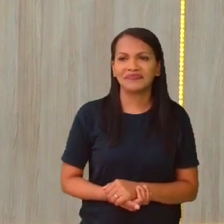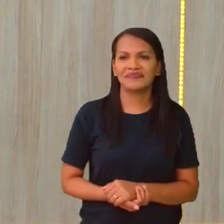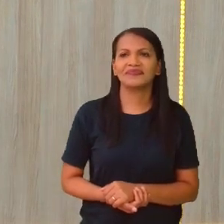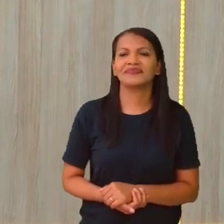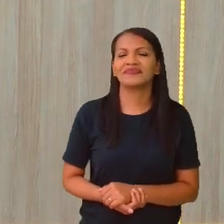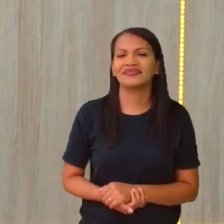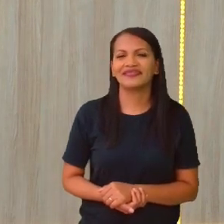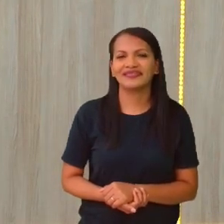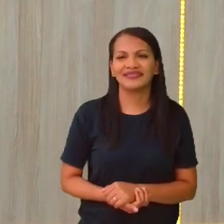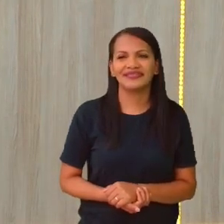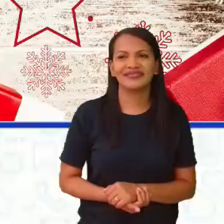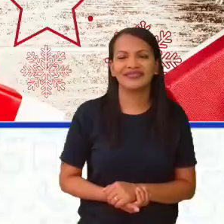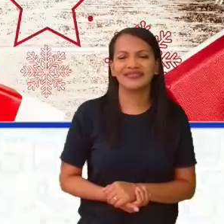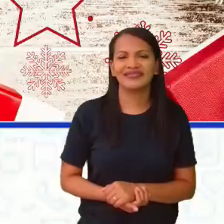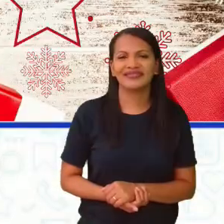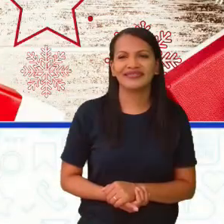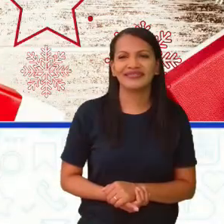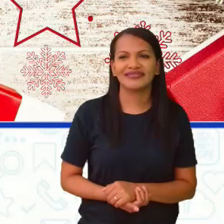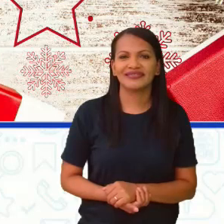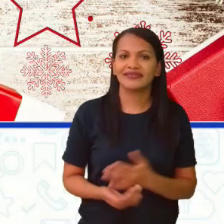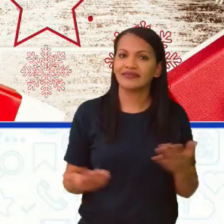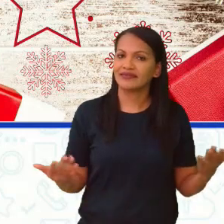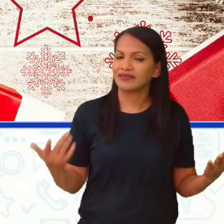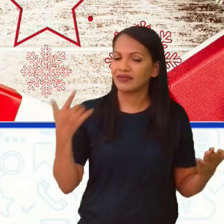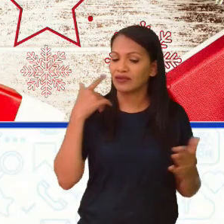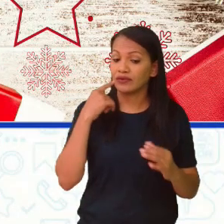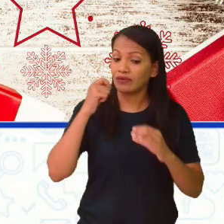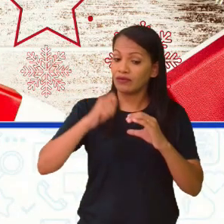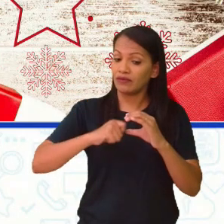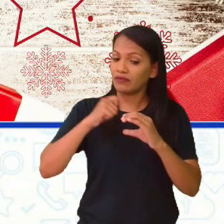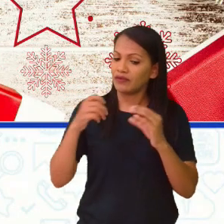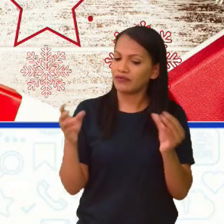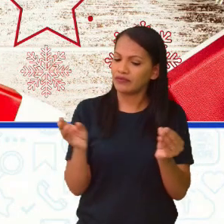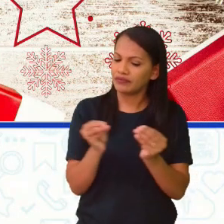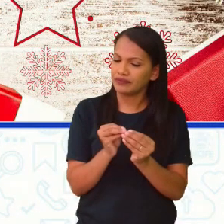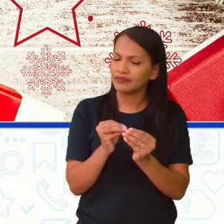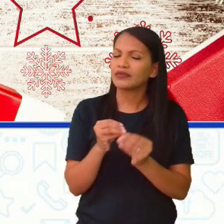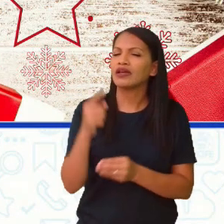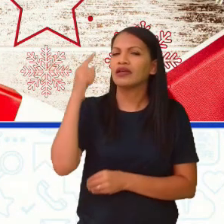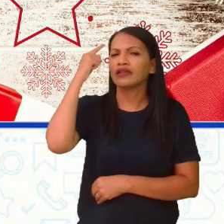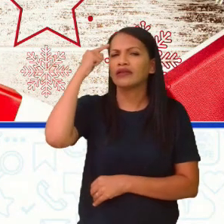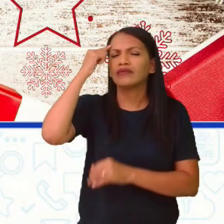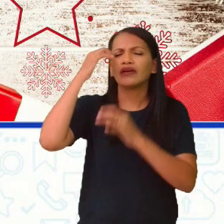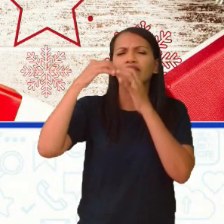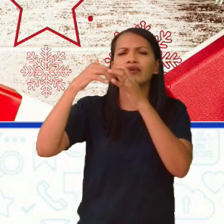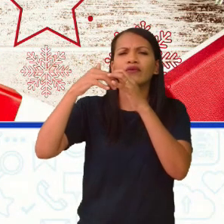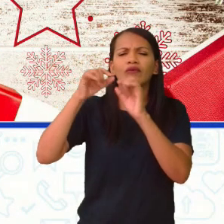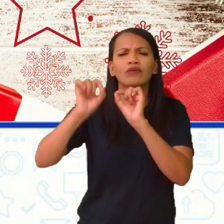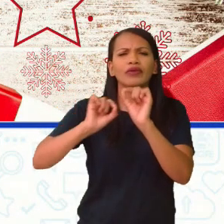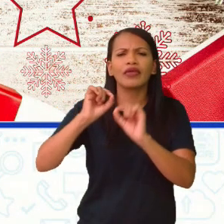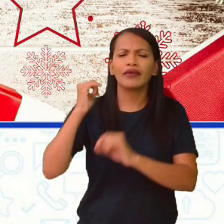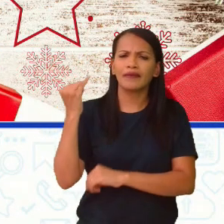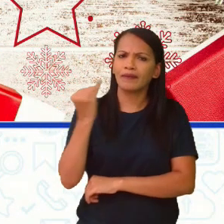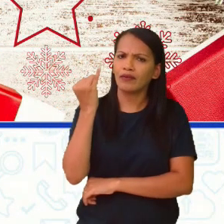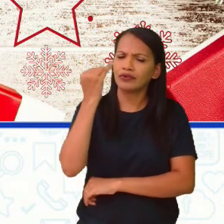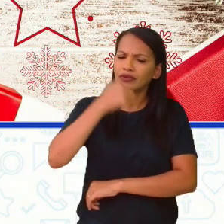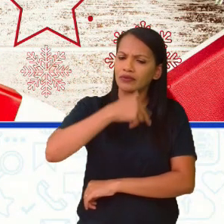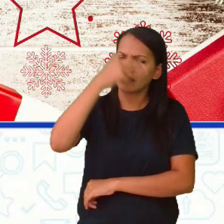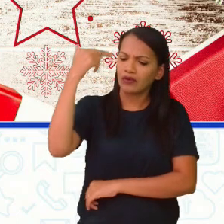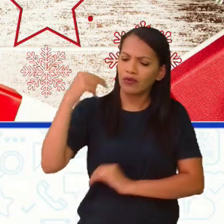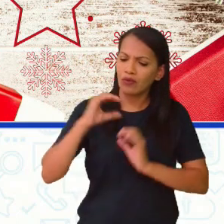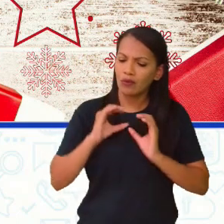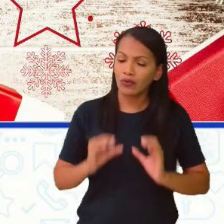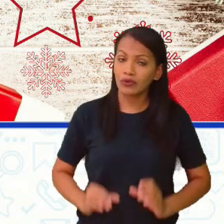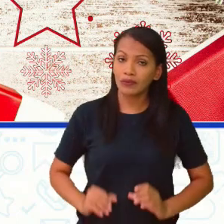Aê, voltamos. No curta que assistimos, temos uma reflexão sobre o que é importante sobre o Natal no comportamento